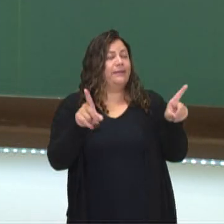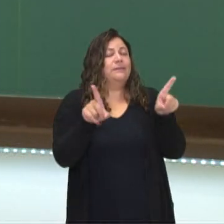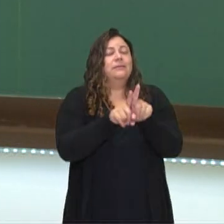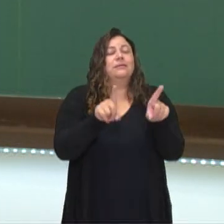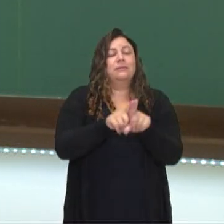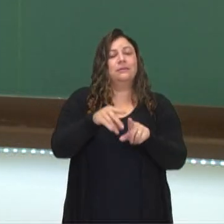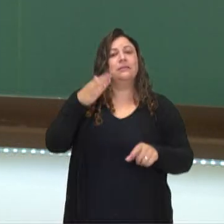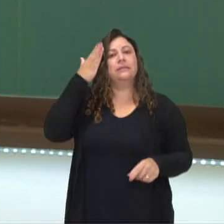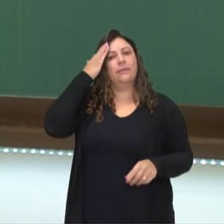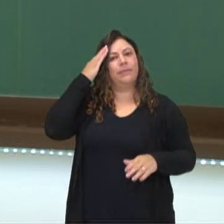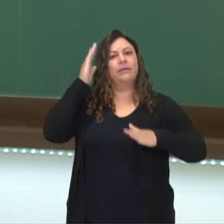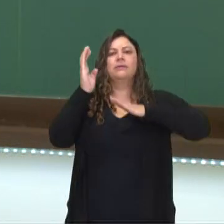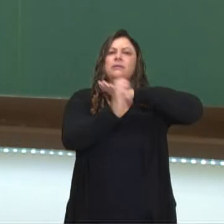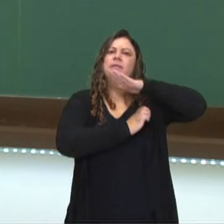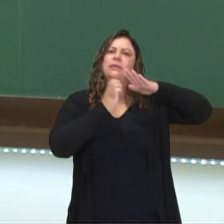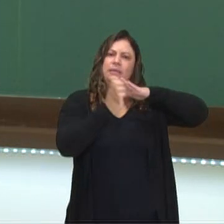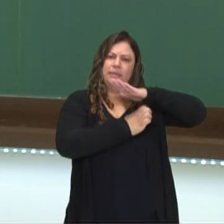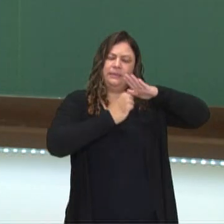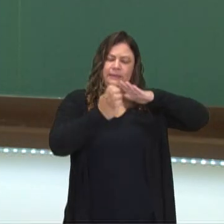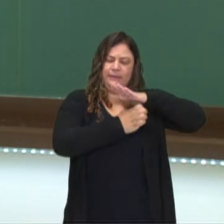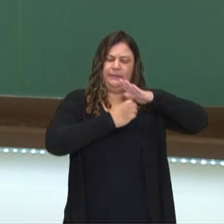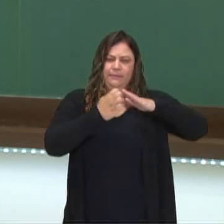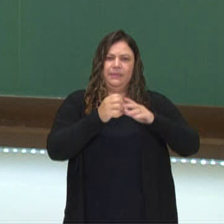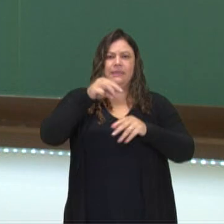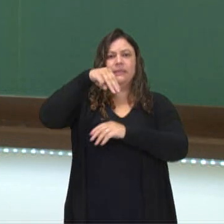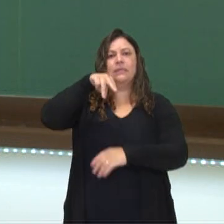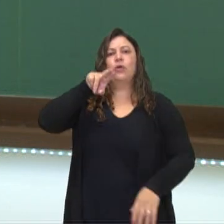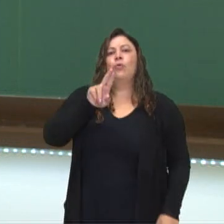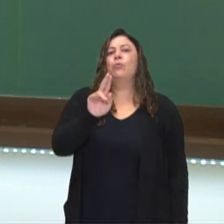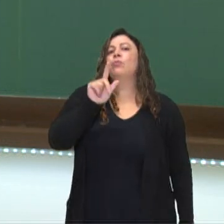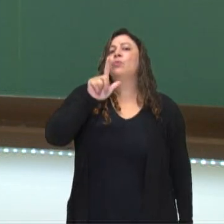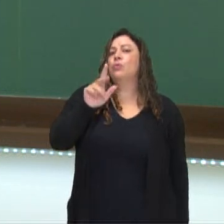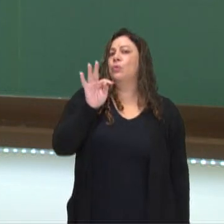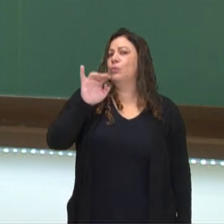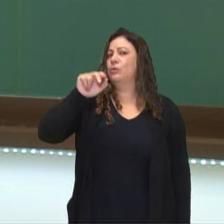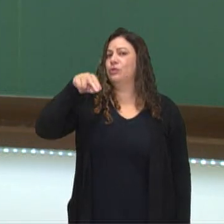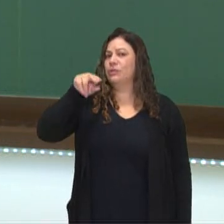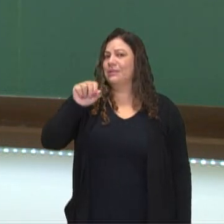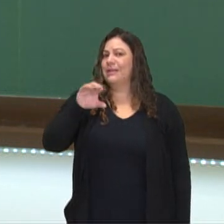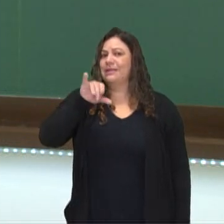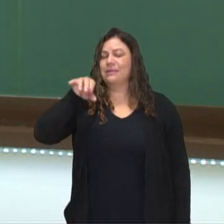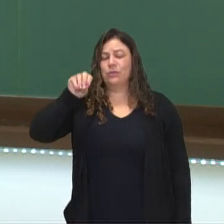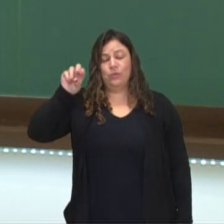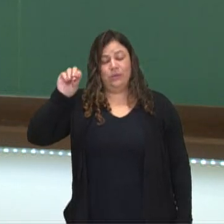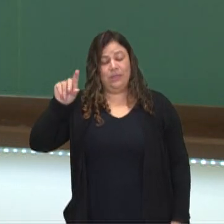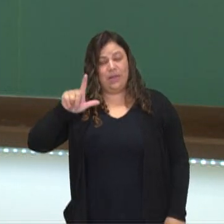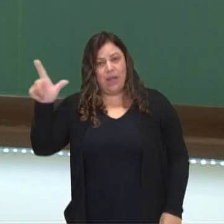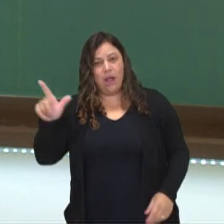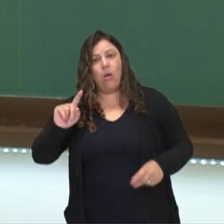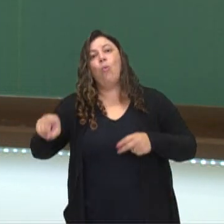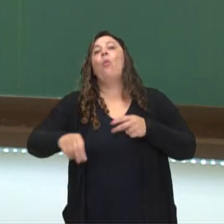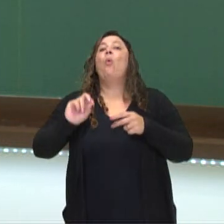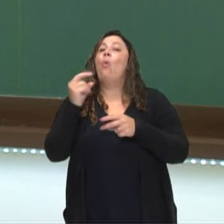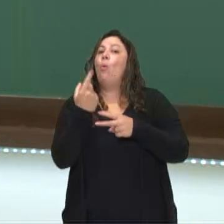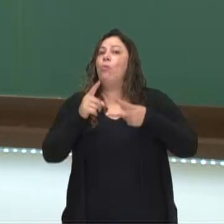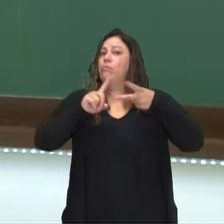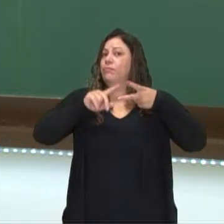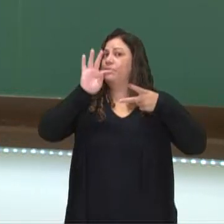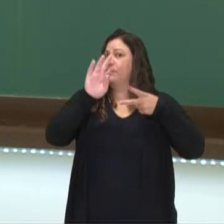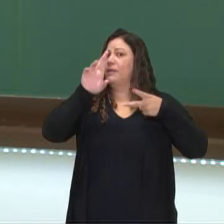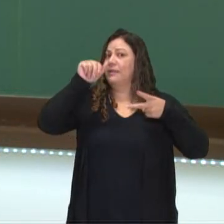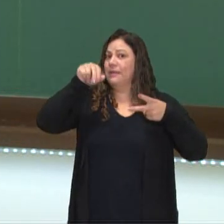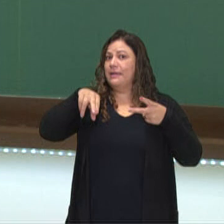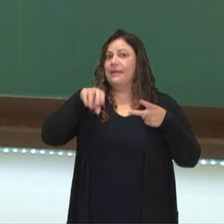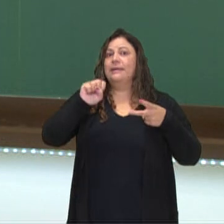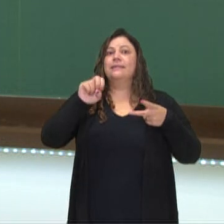que as empresas multinacionais ou transnacionais, elas estão instaladas em diferentes partes do nosso planeta e